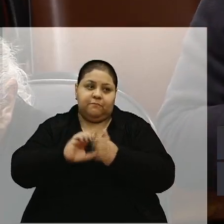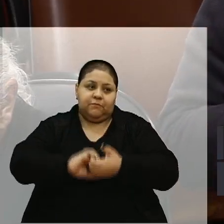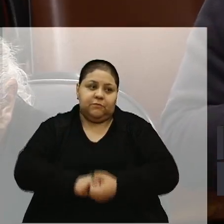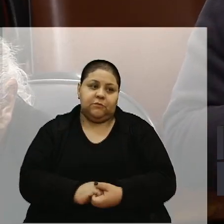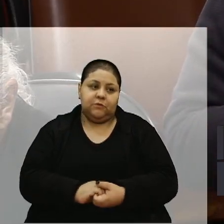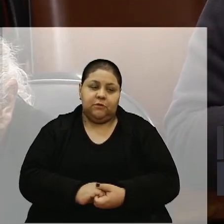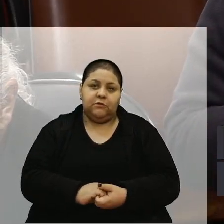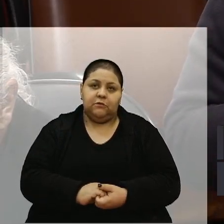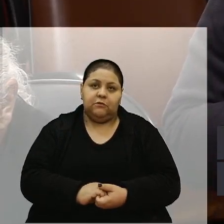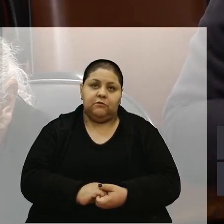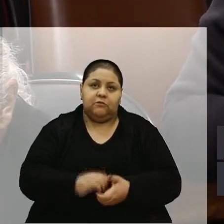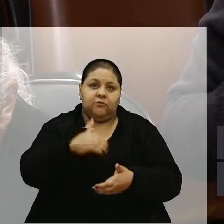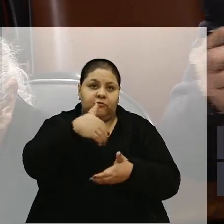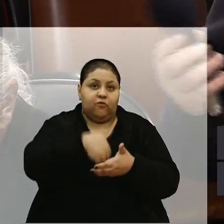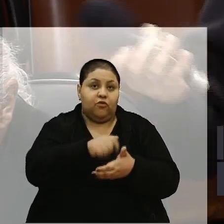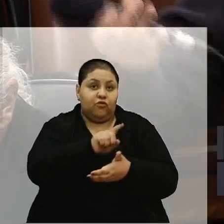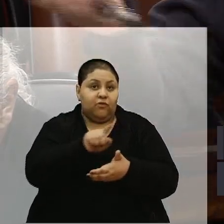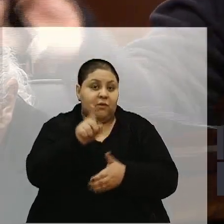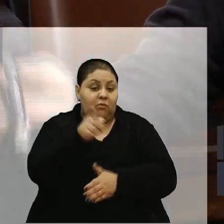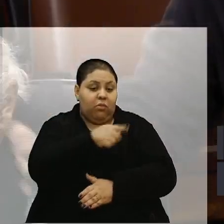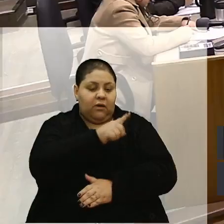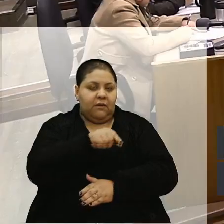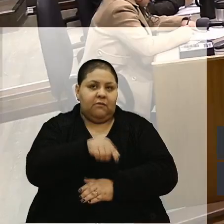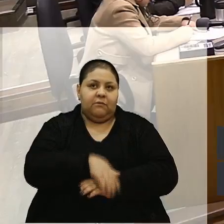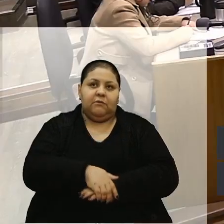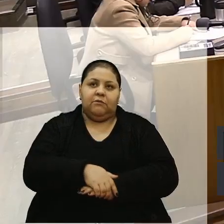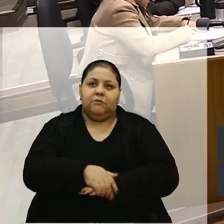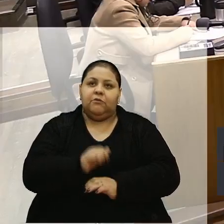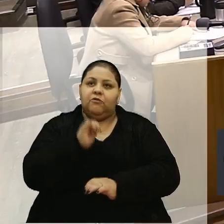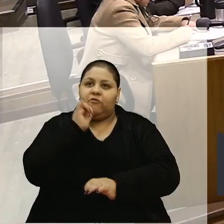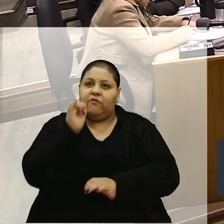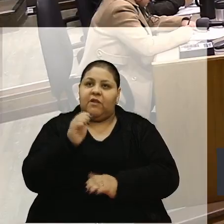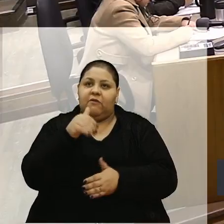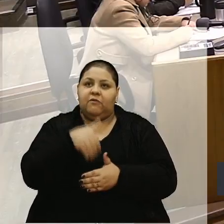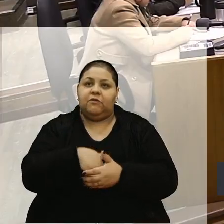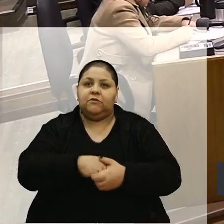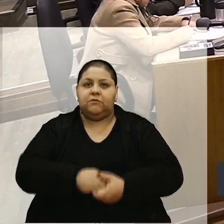Voto não ao veto. Declarar voto, senhora presidente. Para